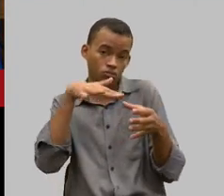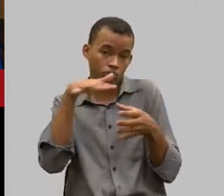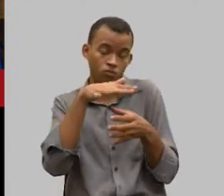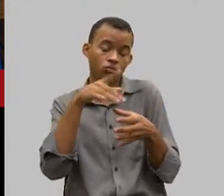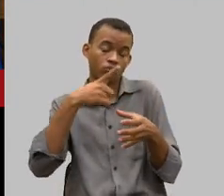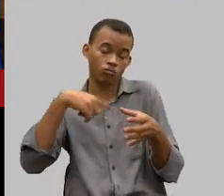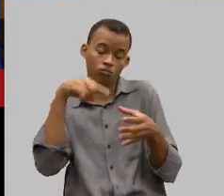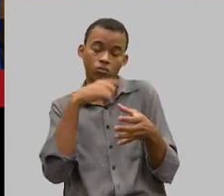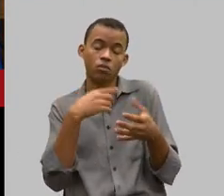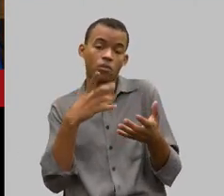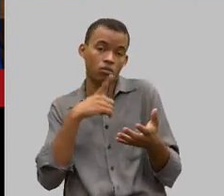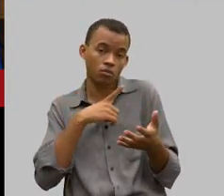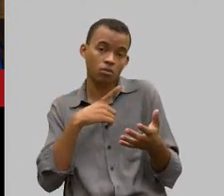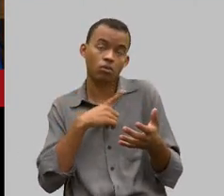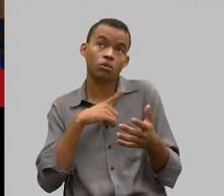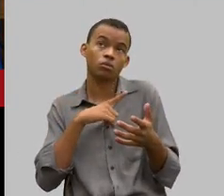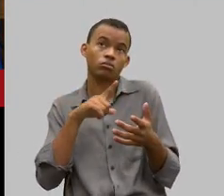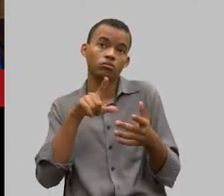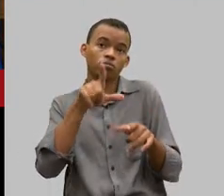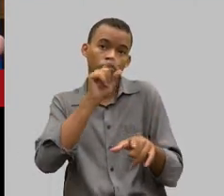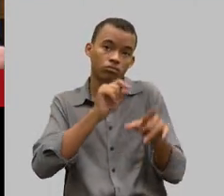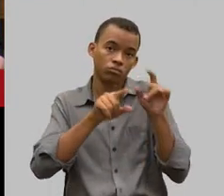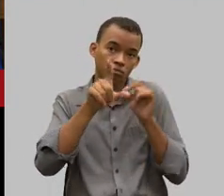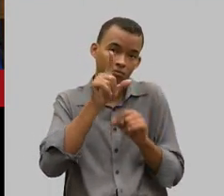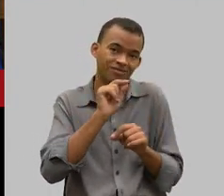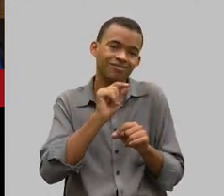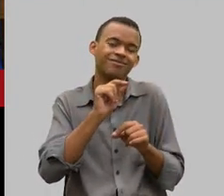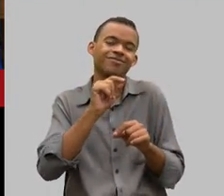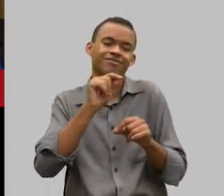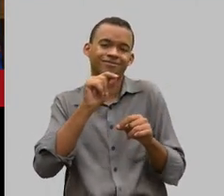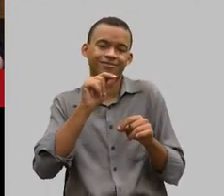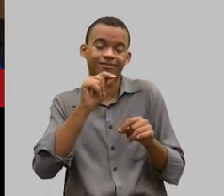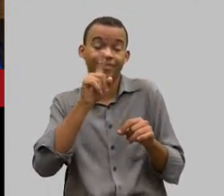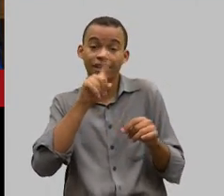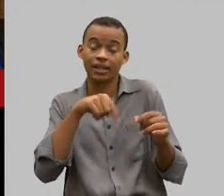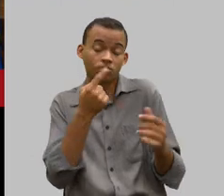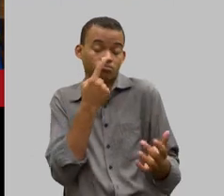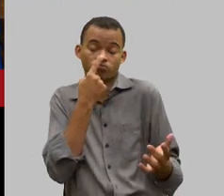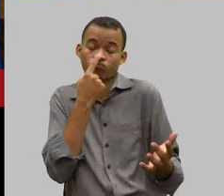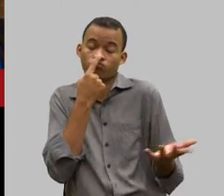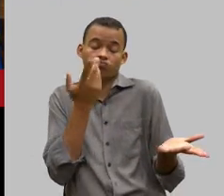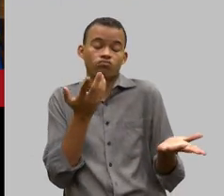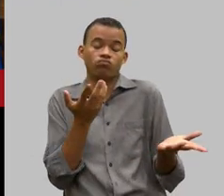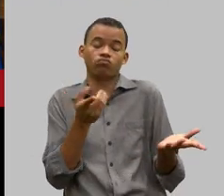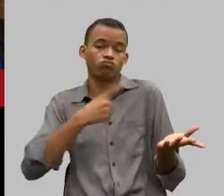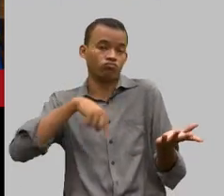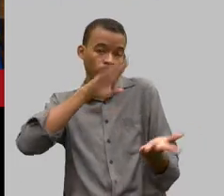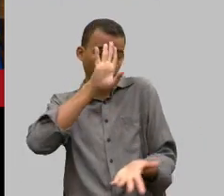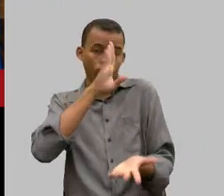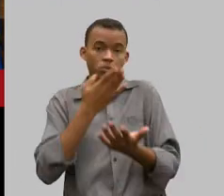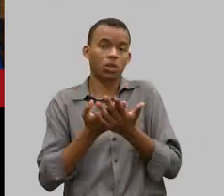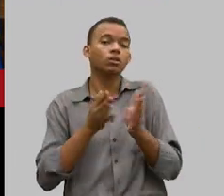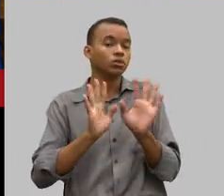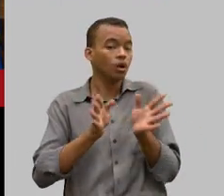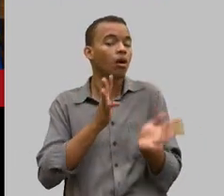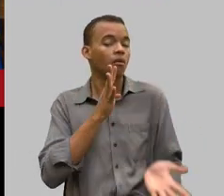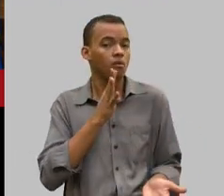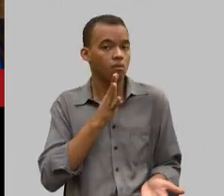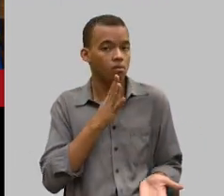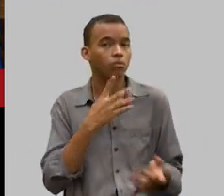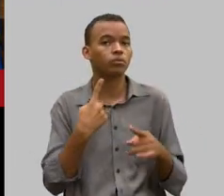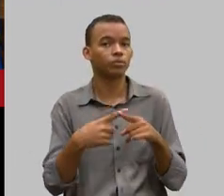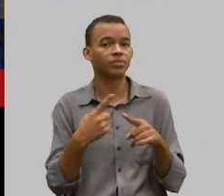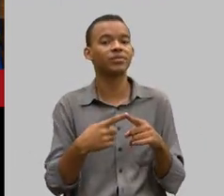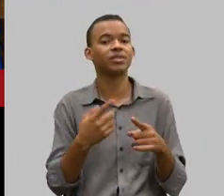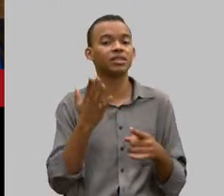tendência a fazer indicações que possam estar próximas da gente porque porque a gente confia porque a gente conhece porque a gente